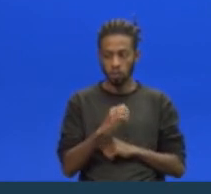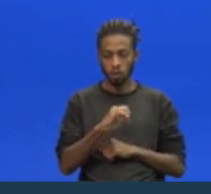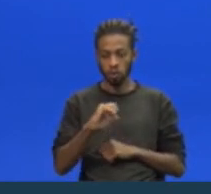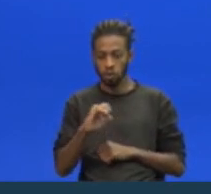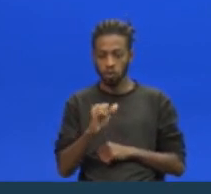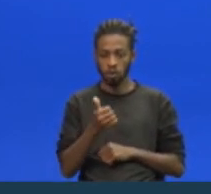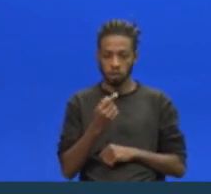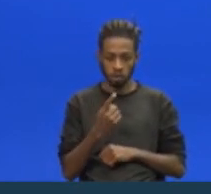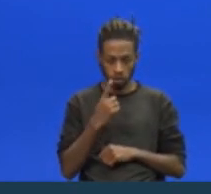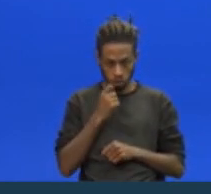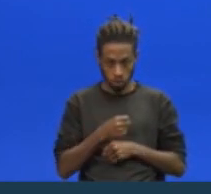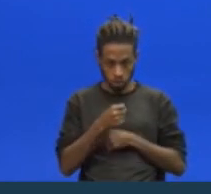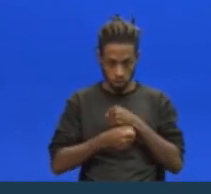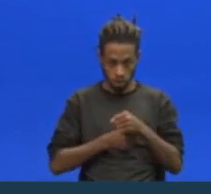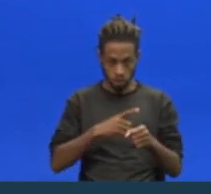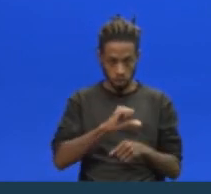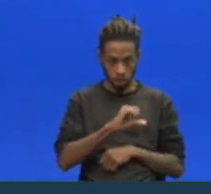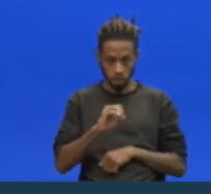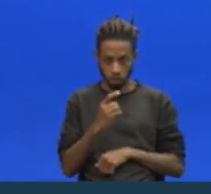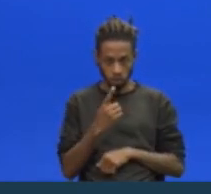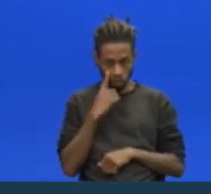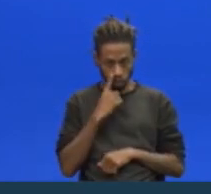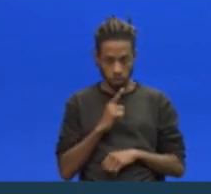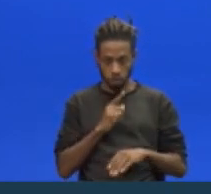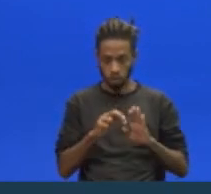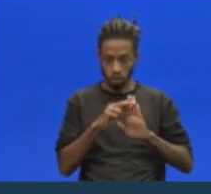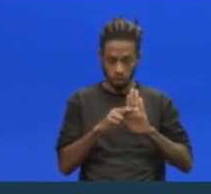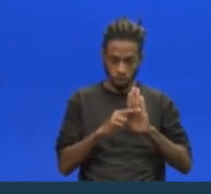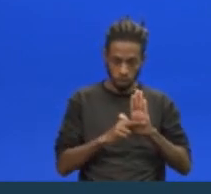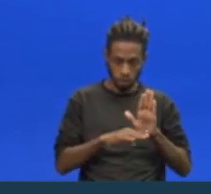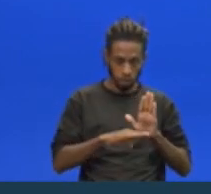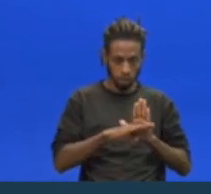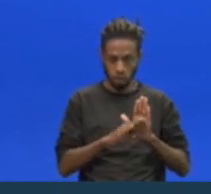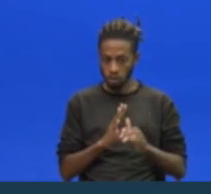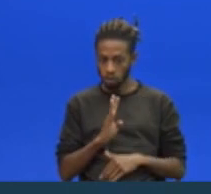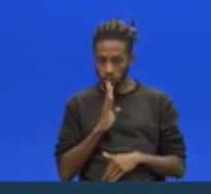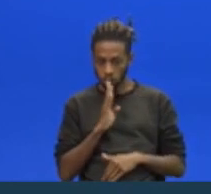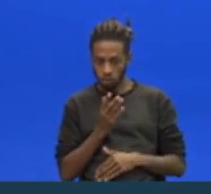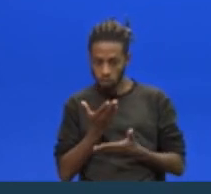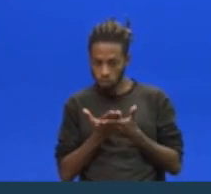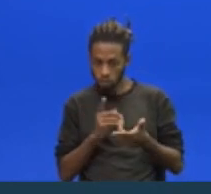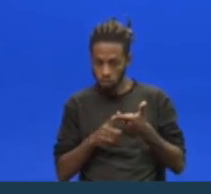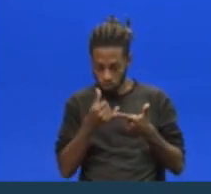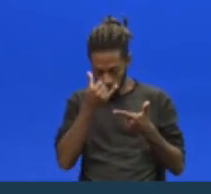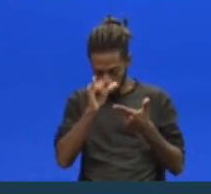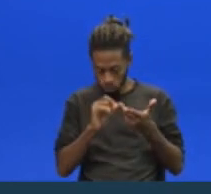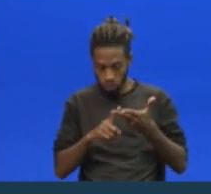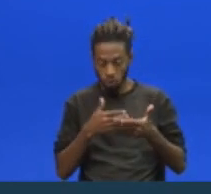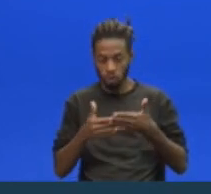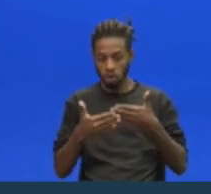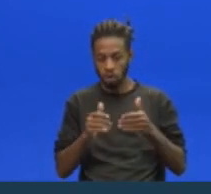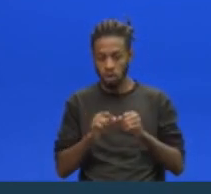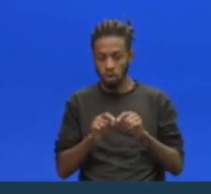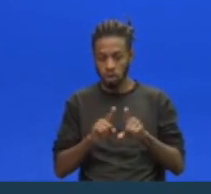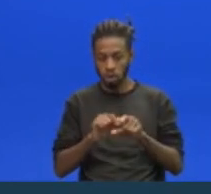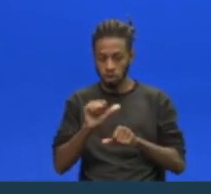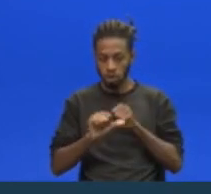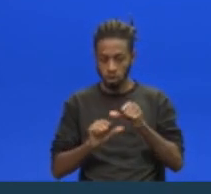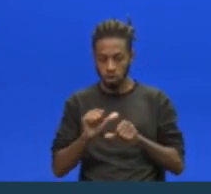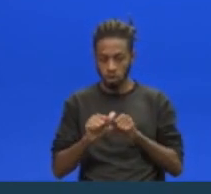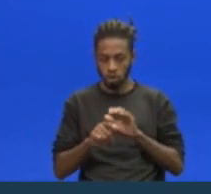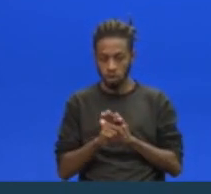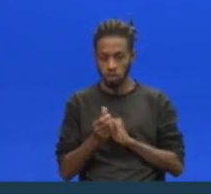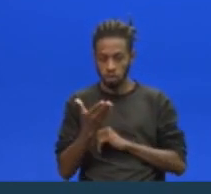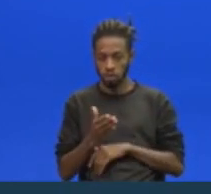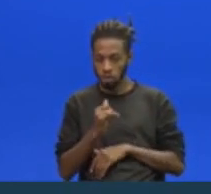um conjunto de ações que proporcionam conhecimento, a detecção ou a prevenção de qualquer mudança nos fatores determinantes